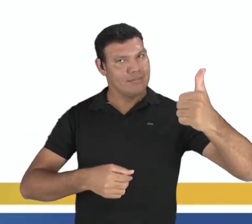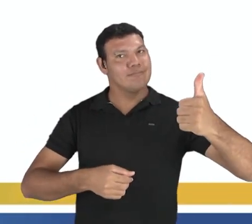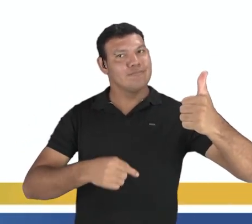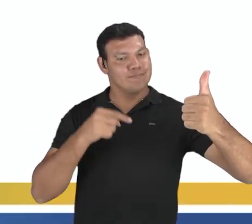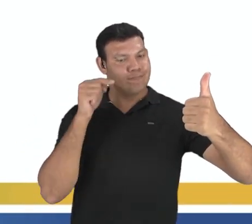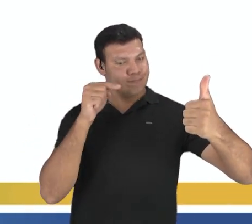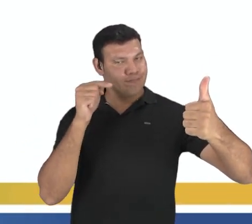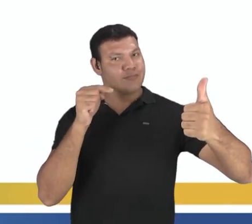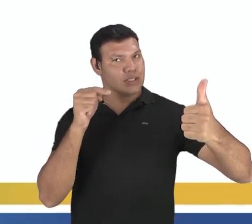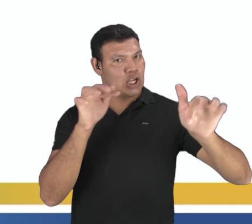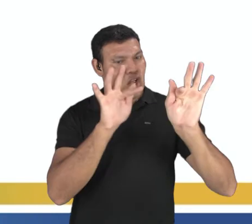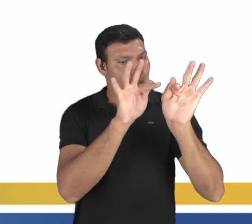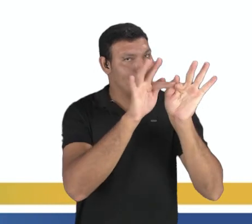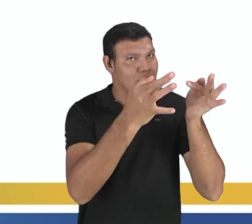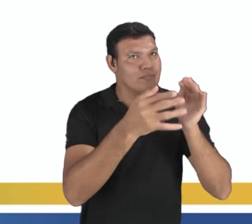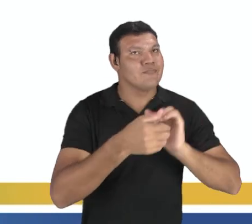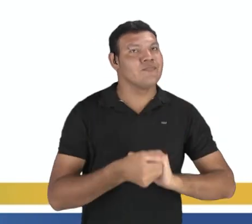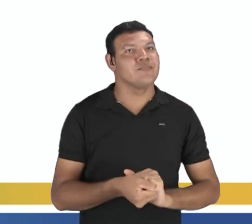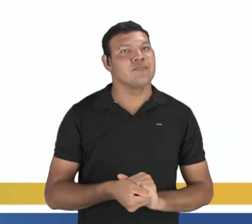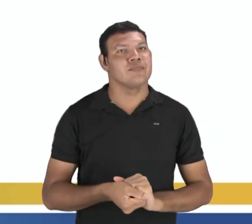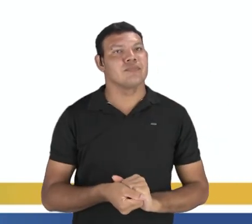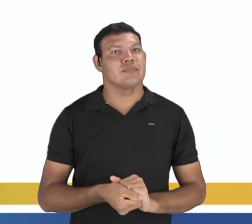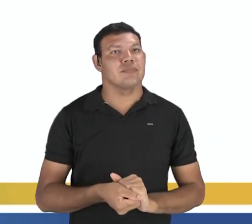membro, e ela ficará